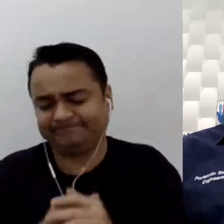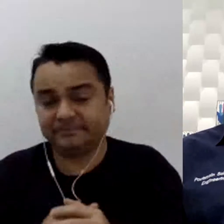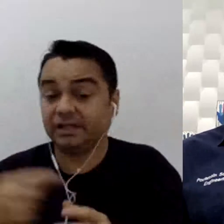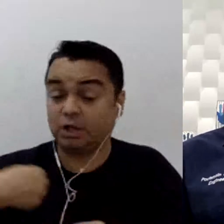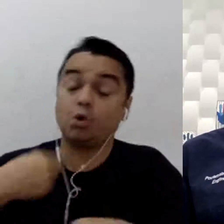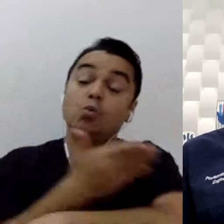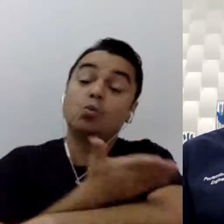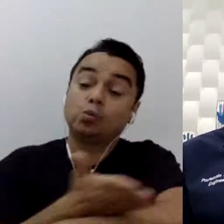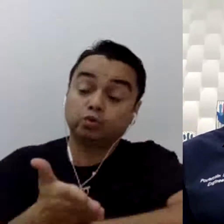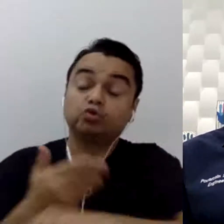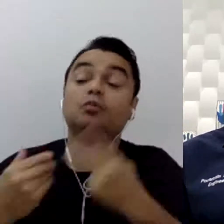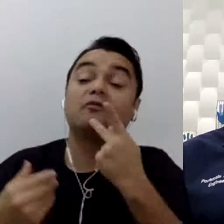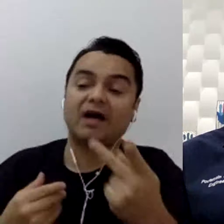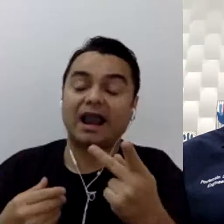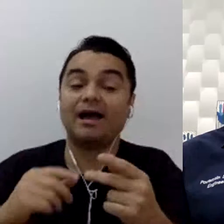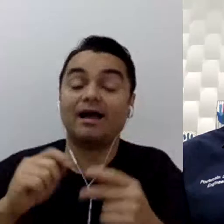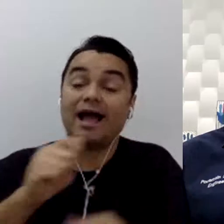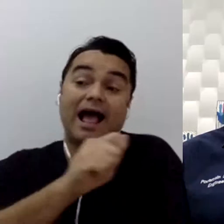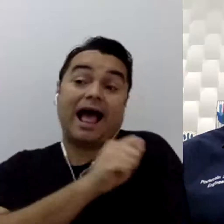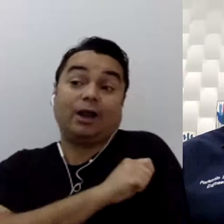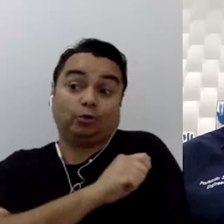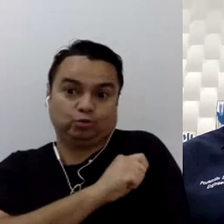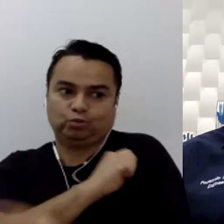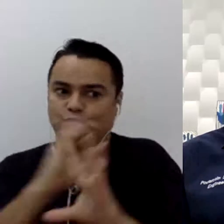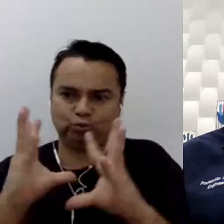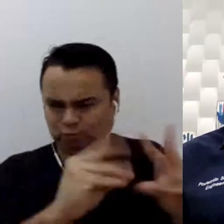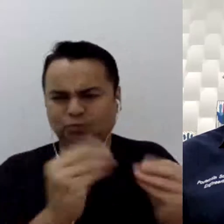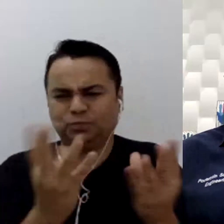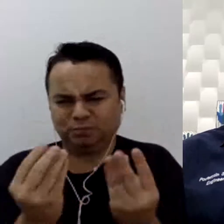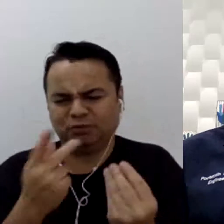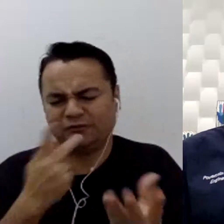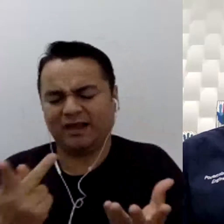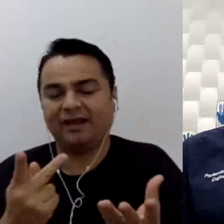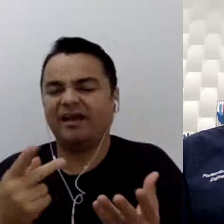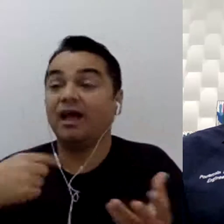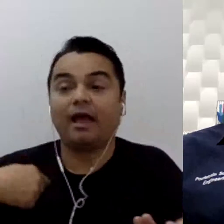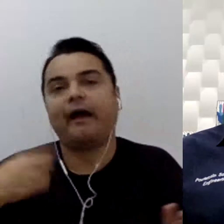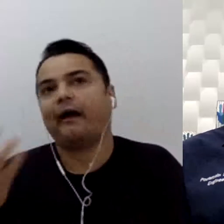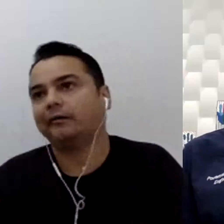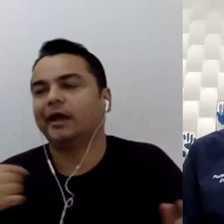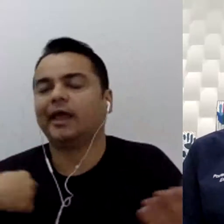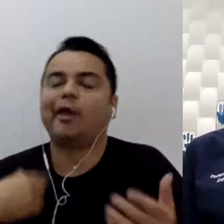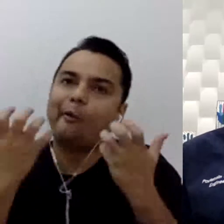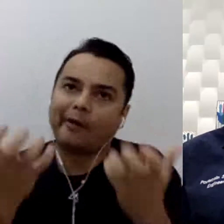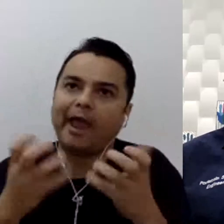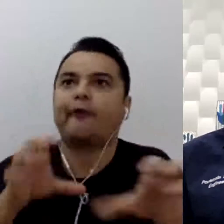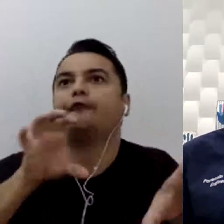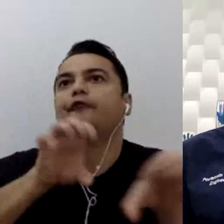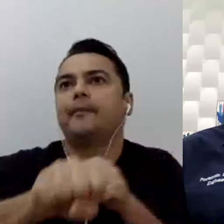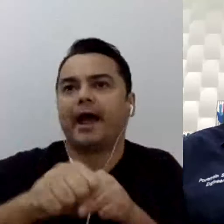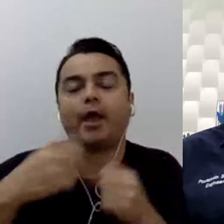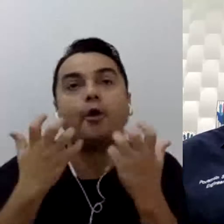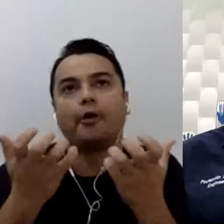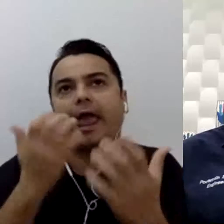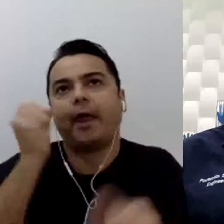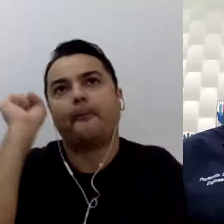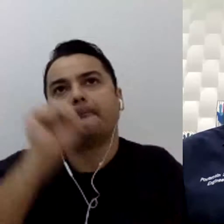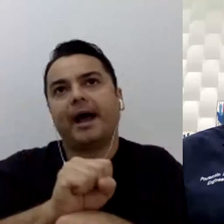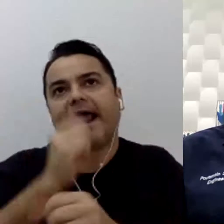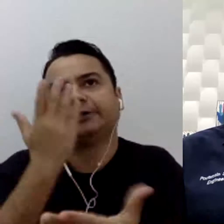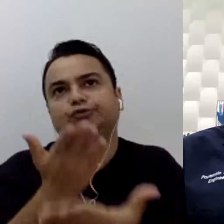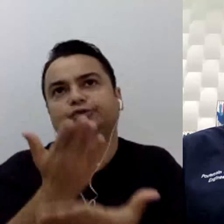costumo dizer para todos os alunos da seguinte forma: muitos alunos falam, não vejo a hora de me formar, eu quero parar de estudar. Pelo